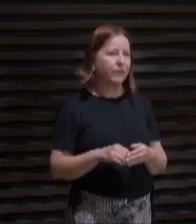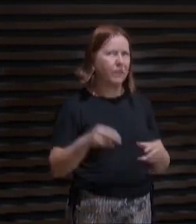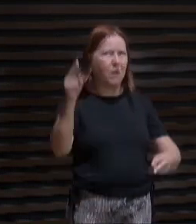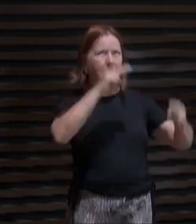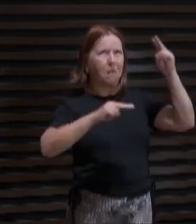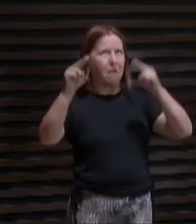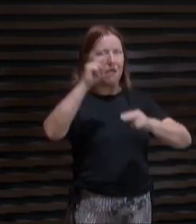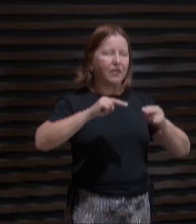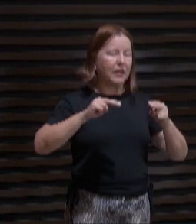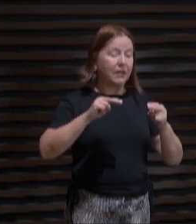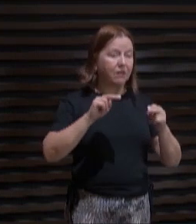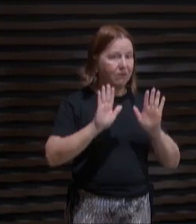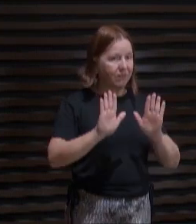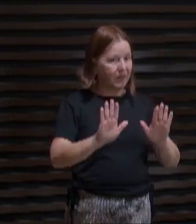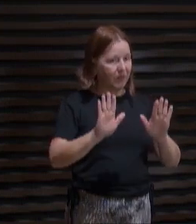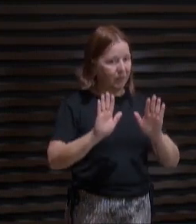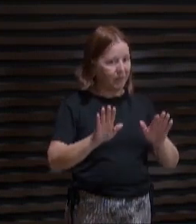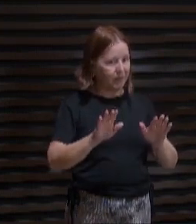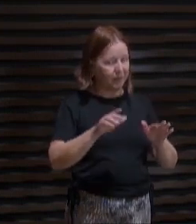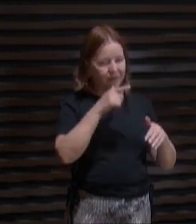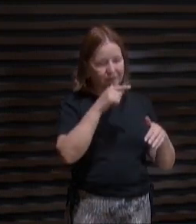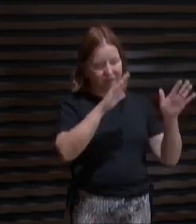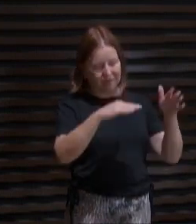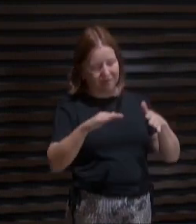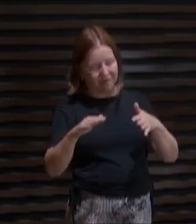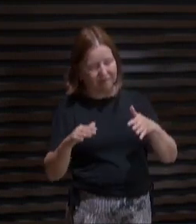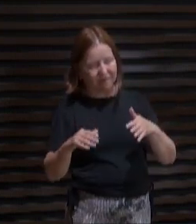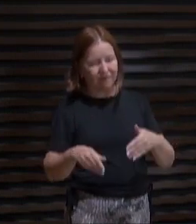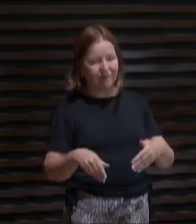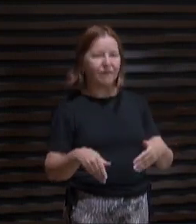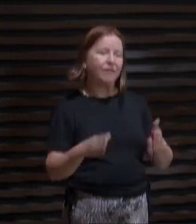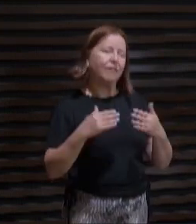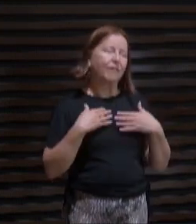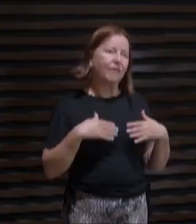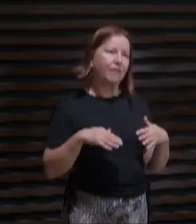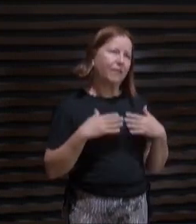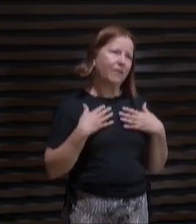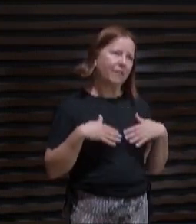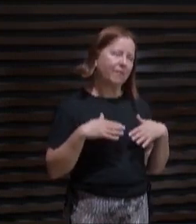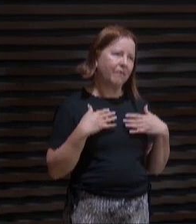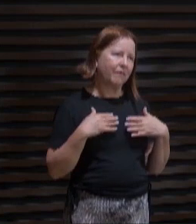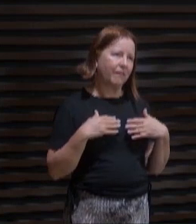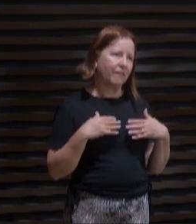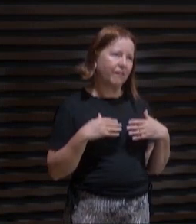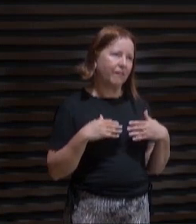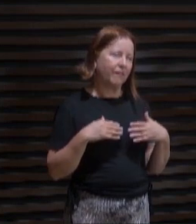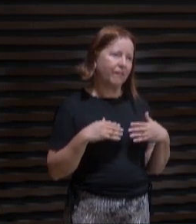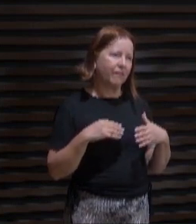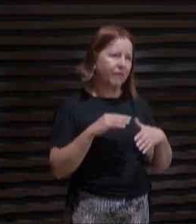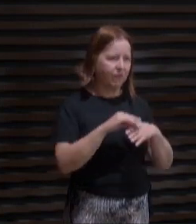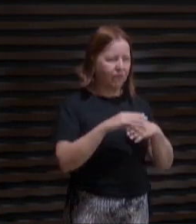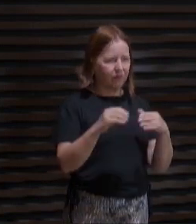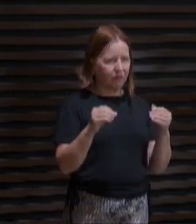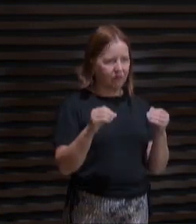tempestade do mar, trazer tranquilidade, a cura do cego, eu coloquei